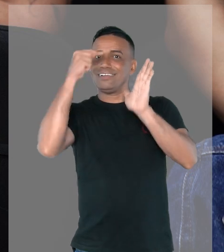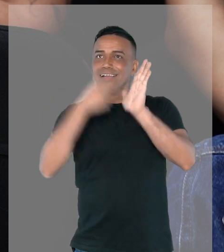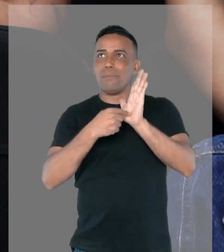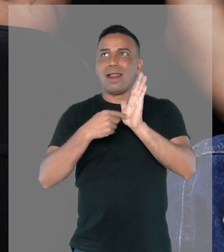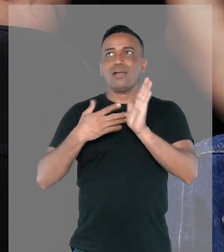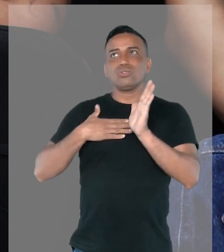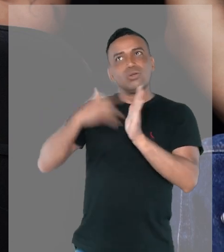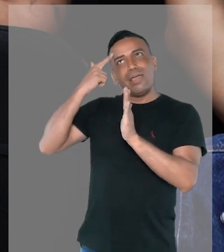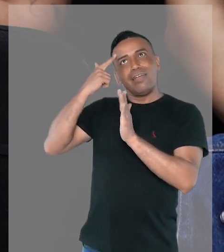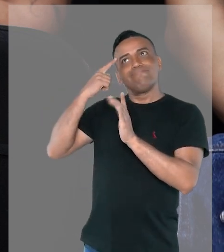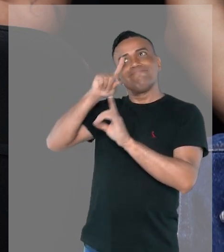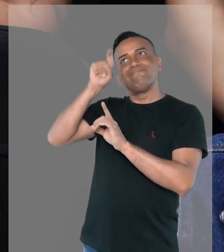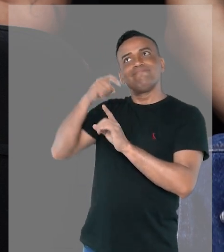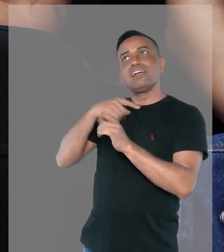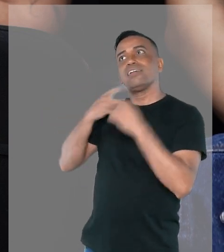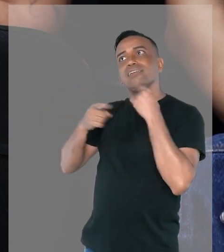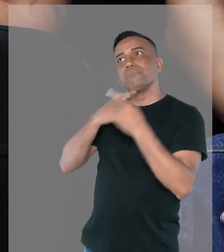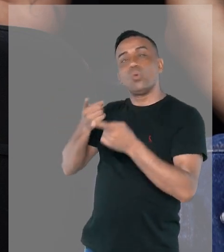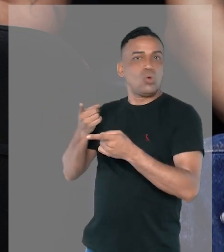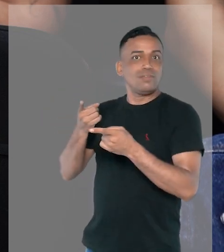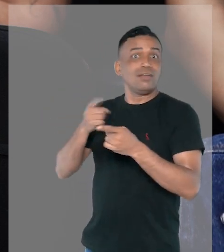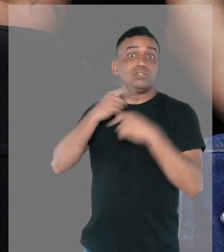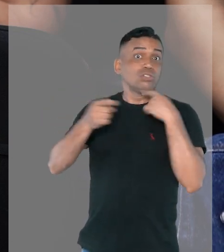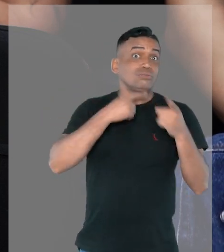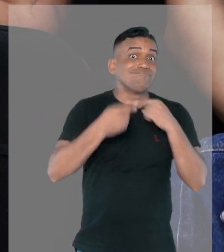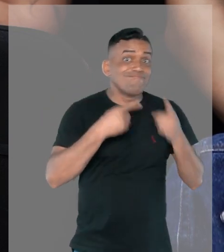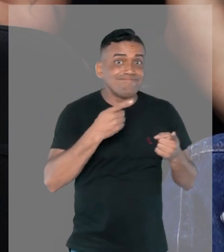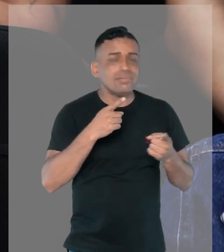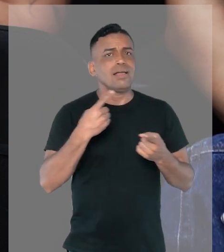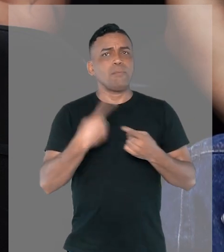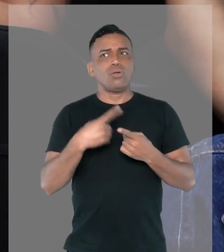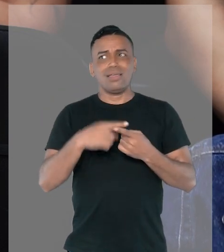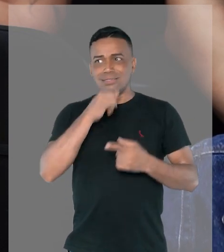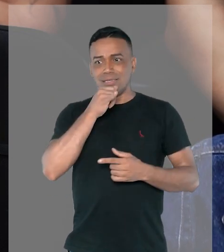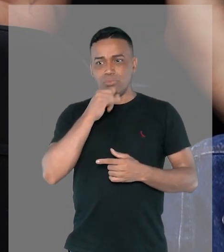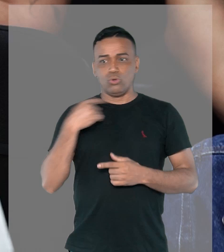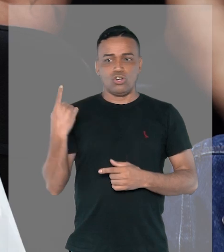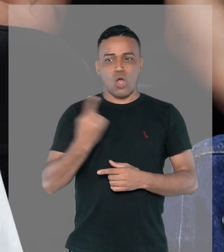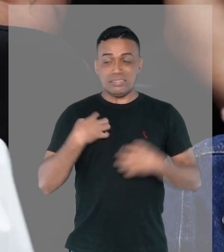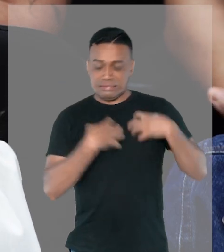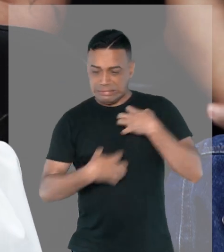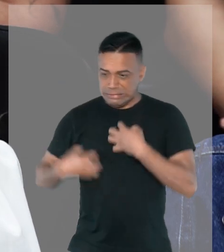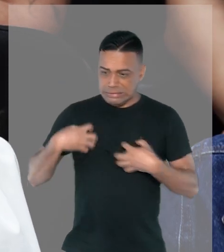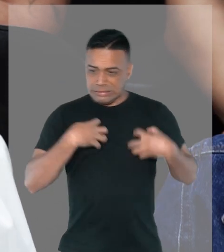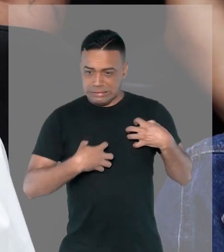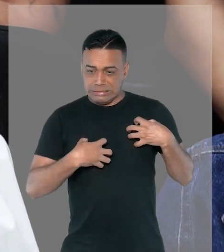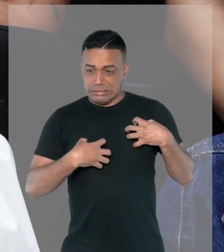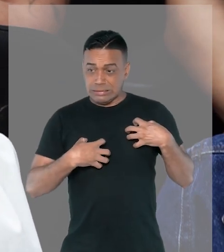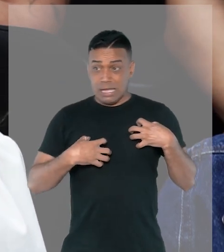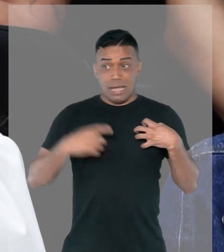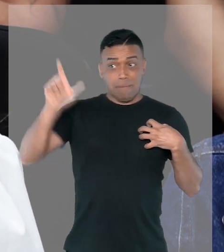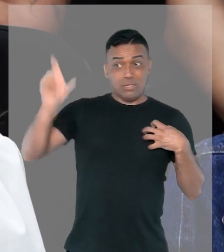gente a questionar. E acho que um desses questionamentos é que por que, apesar da gente se frustrar tantas vezes com o